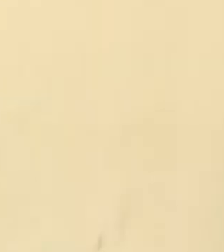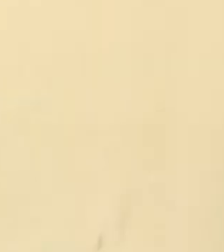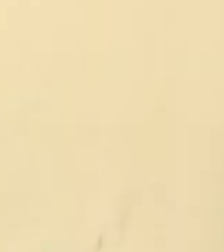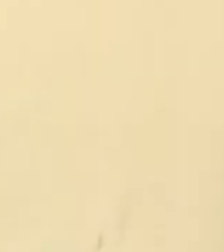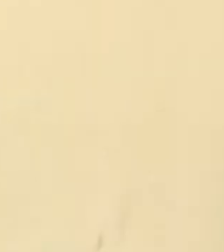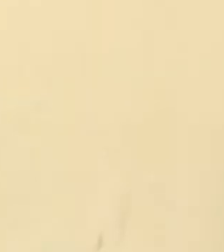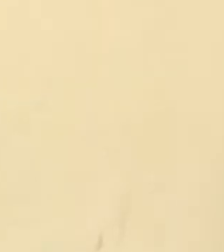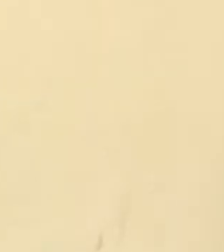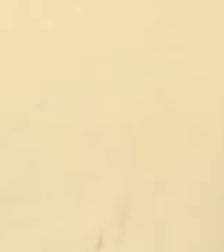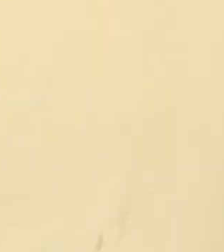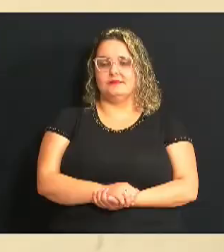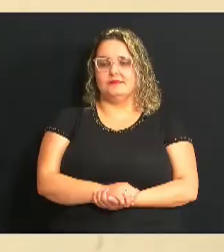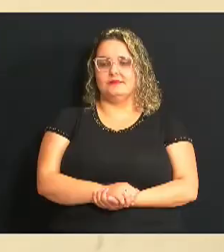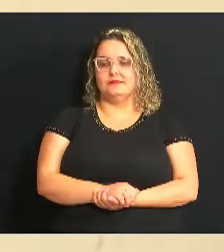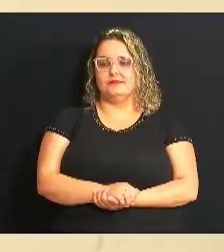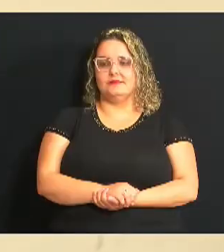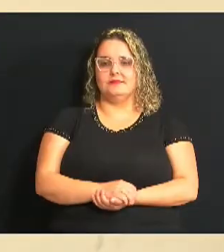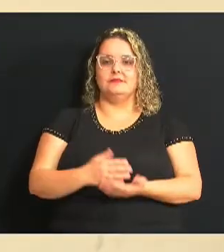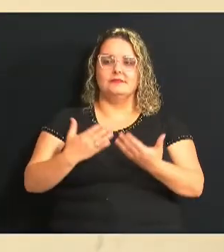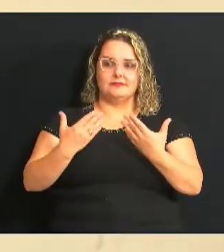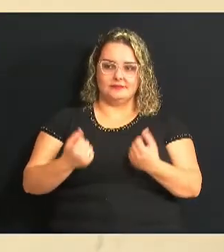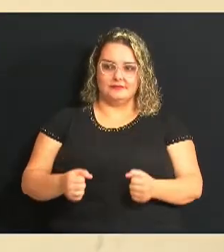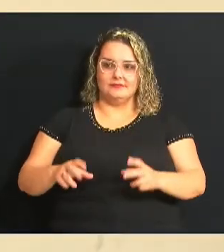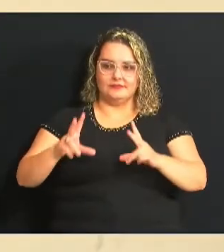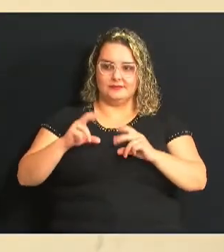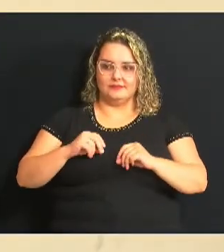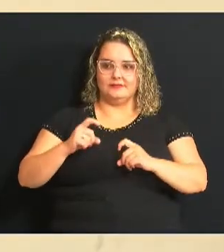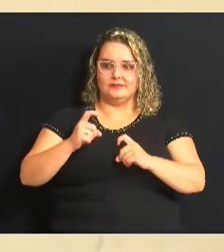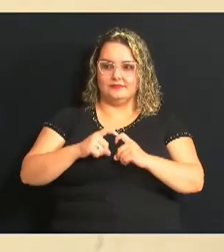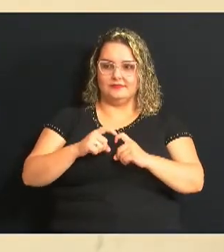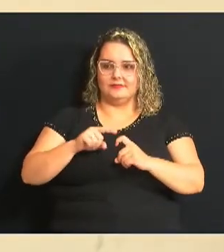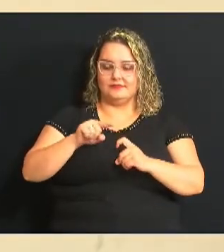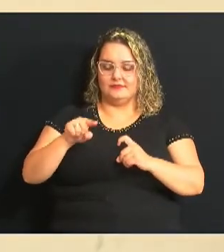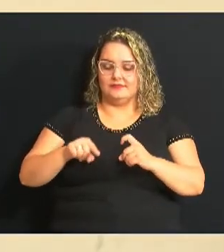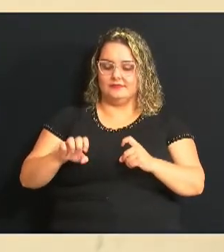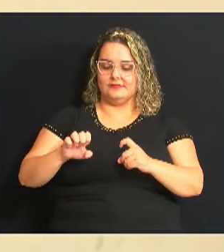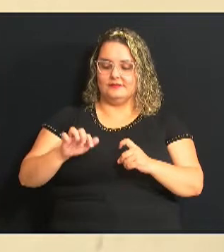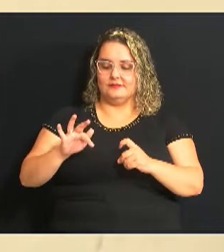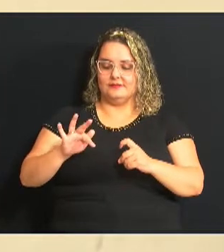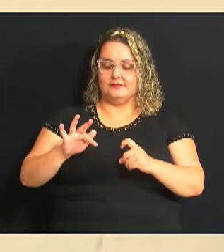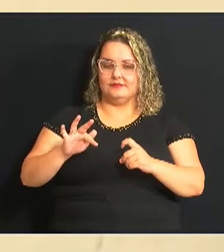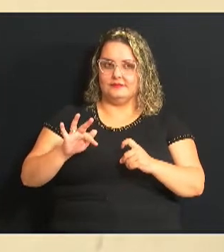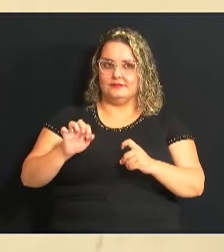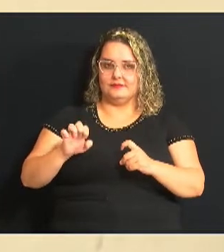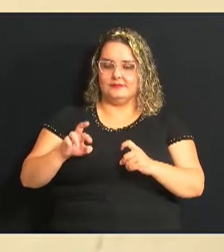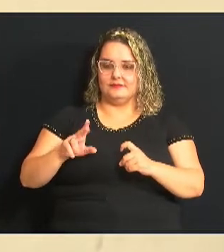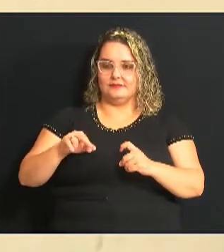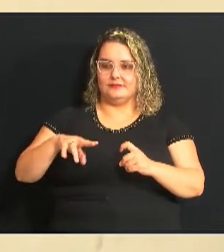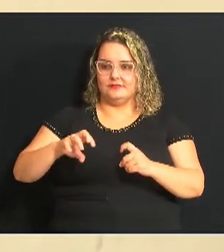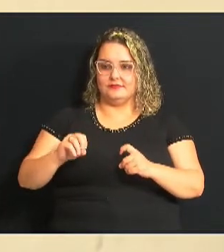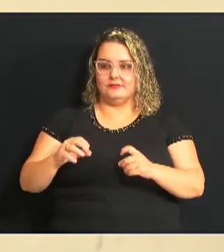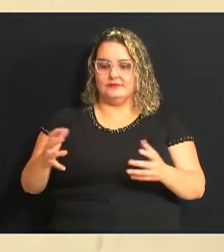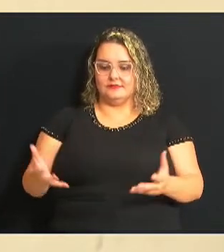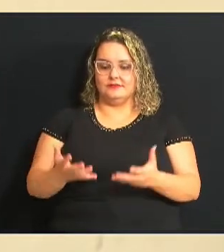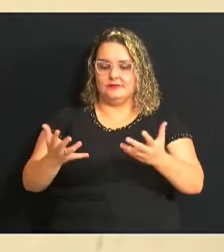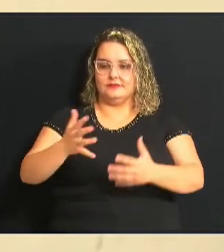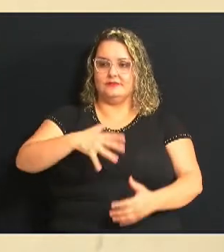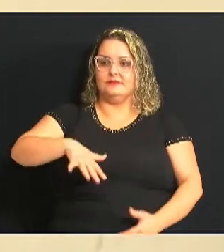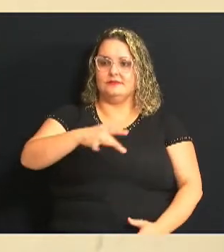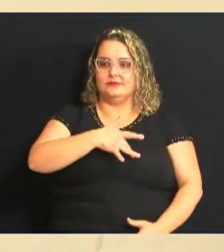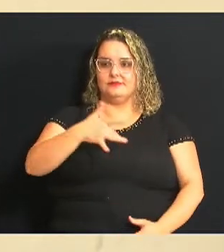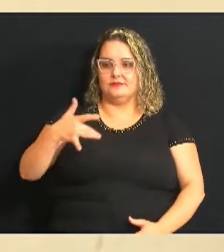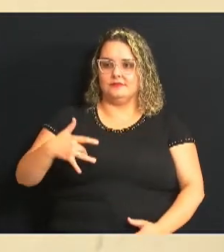Recebe agora o diploma de mérito Dr. Zeferino Vaz, por sua contribuição ao campo da saúde